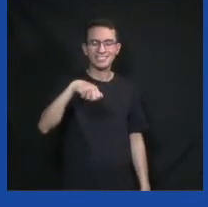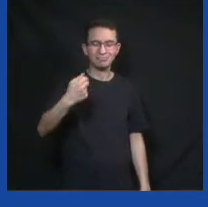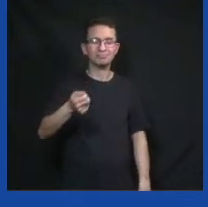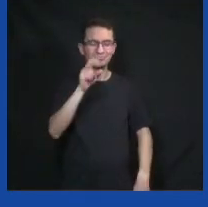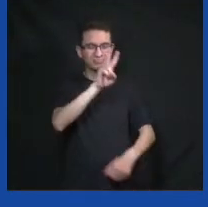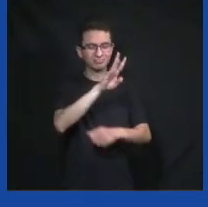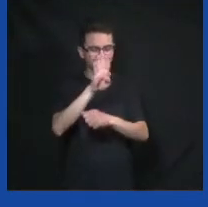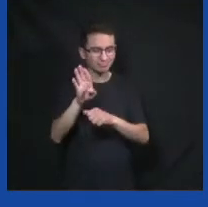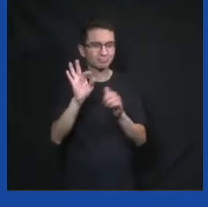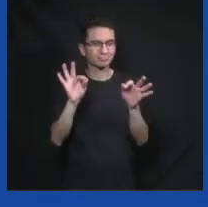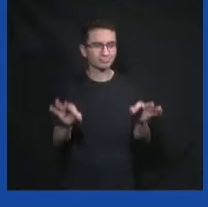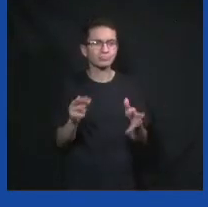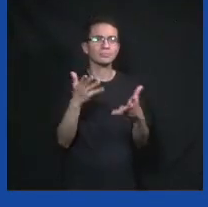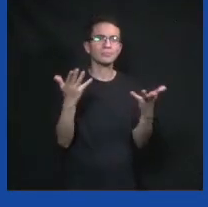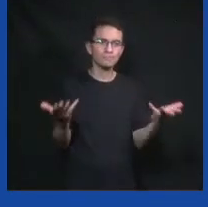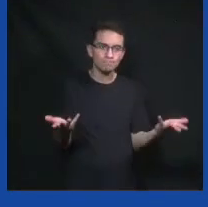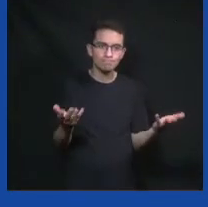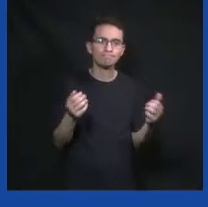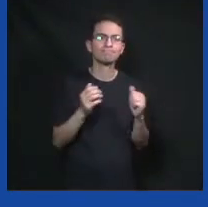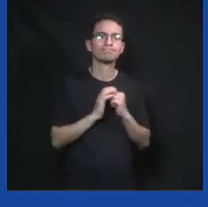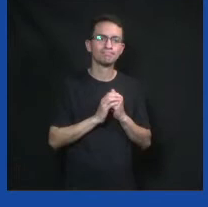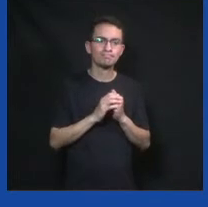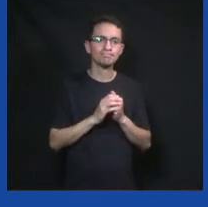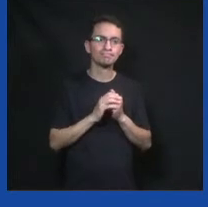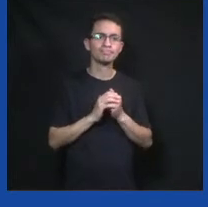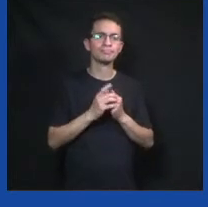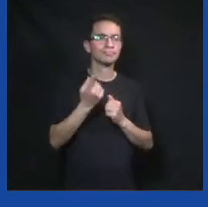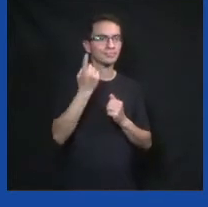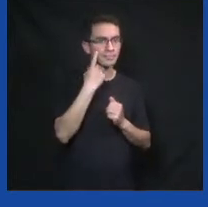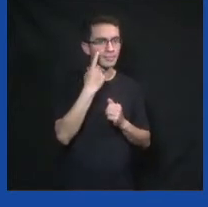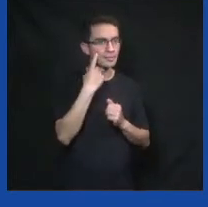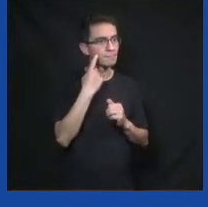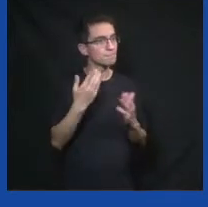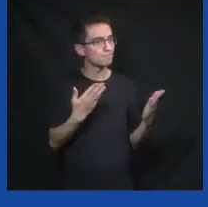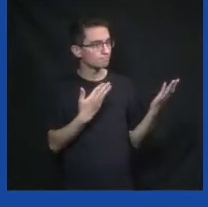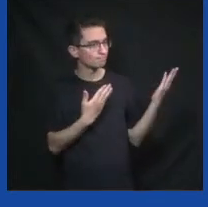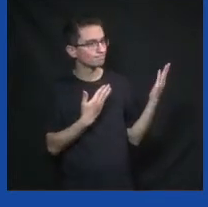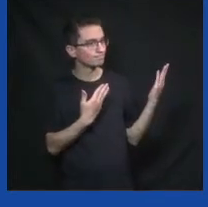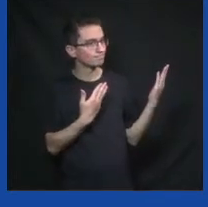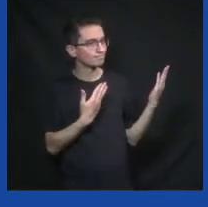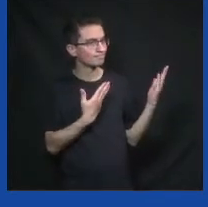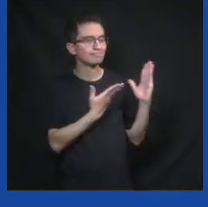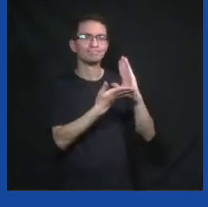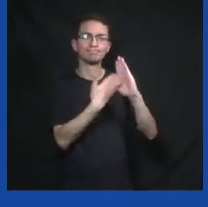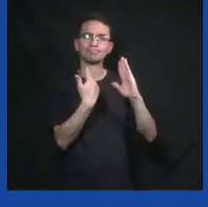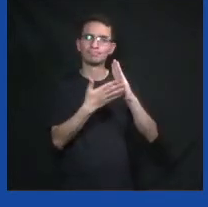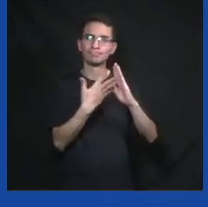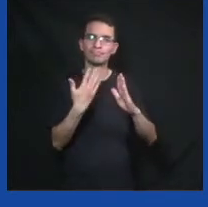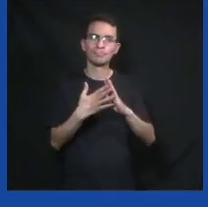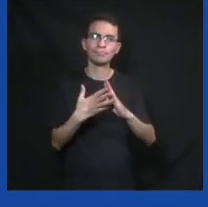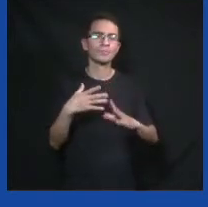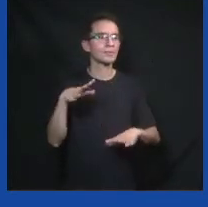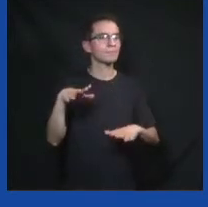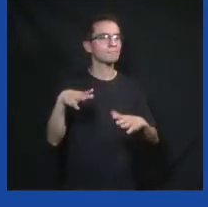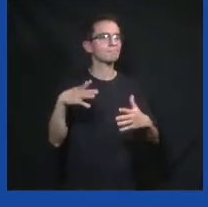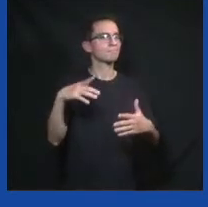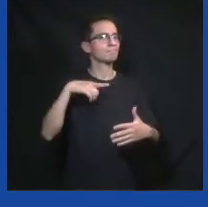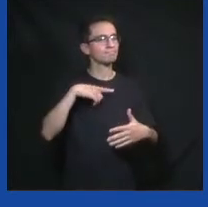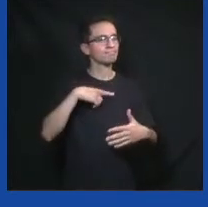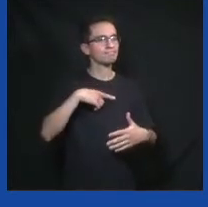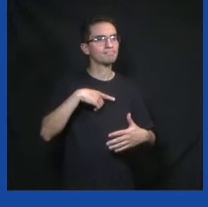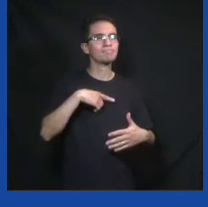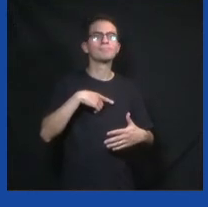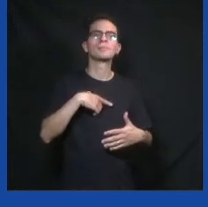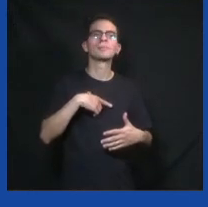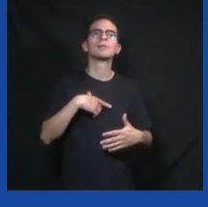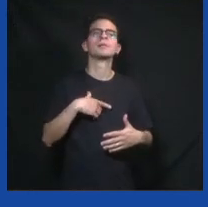PDF, vai ter, etc. Fundação Conrad Adenauer, um livro sobre cidades. Movimento Voto Consciente, Fundação Adenauer, escrevemos esse ano. Esses